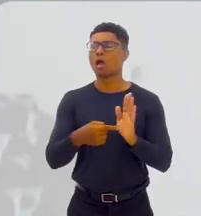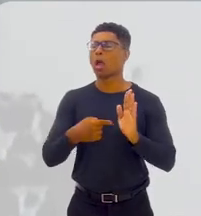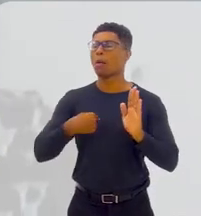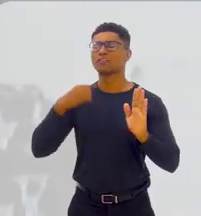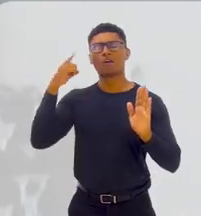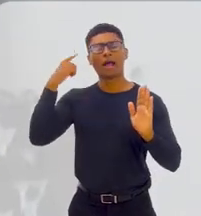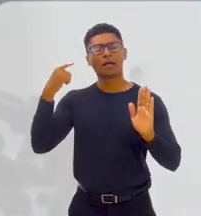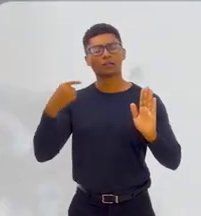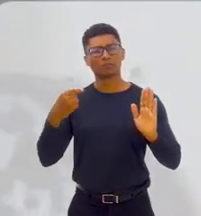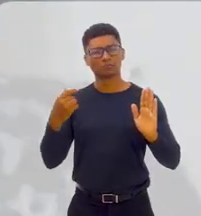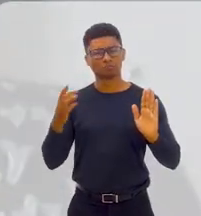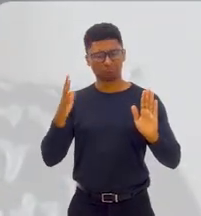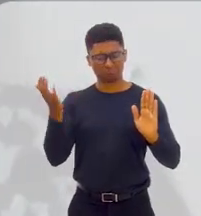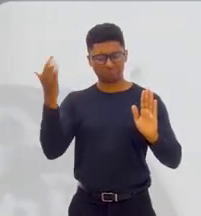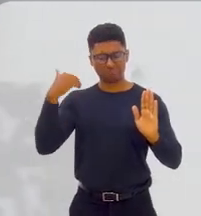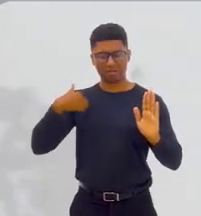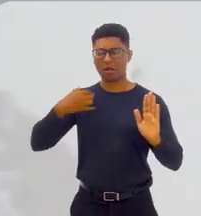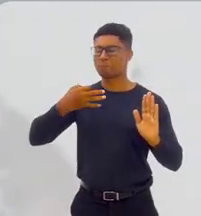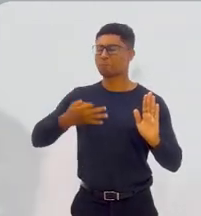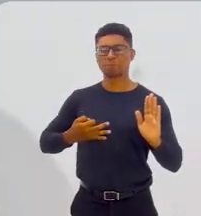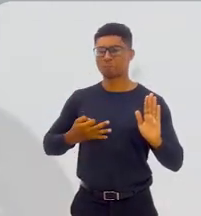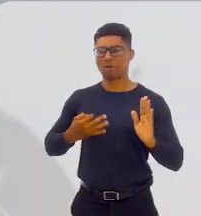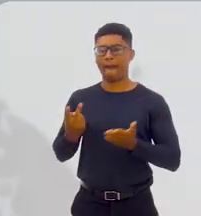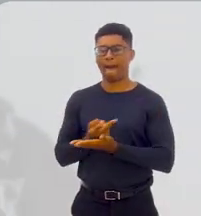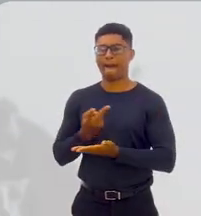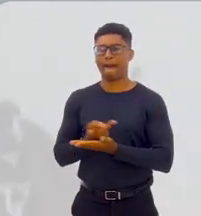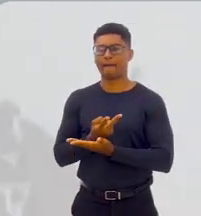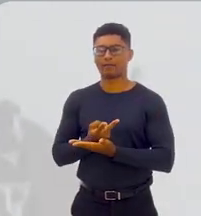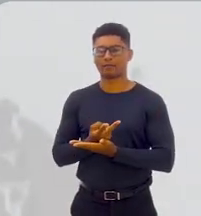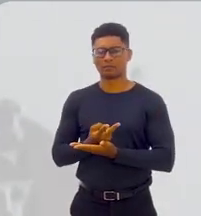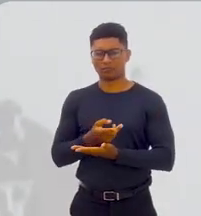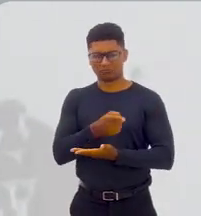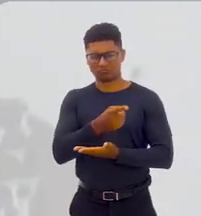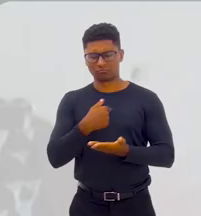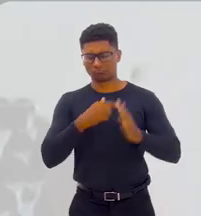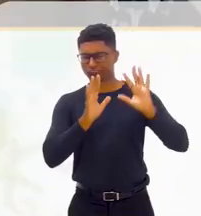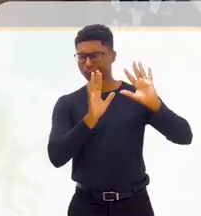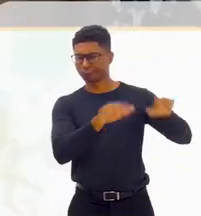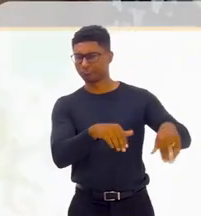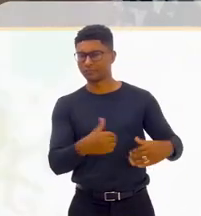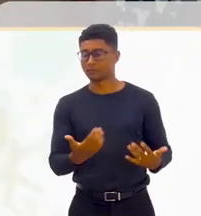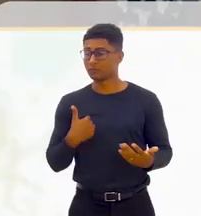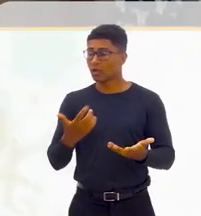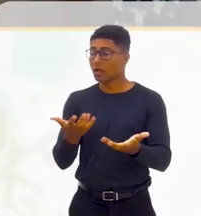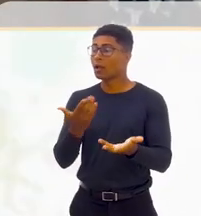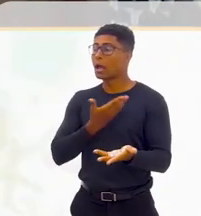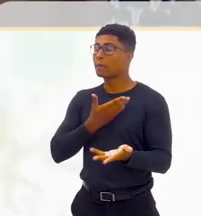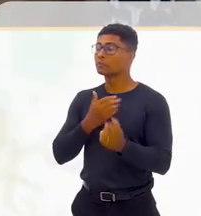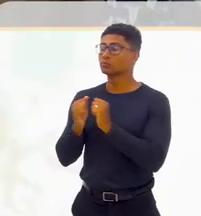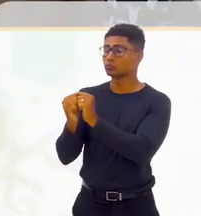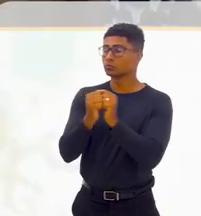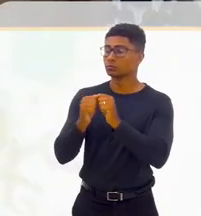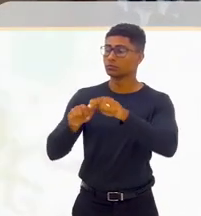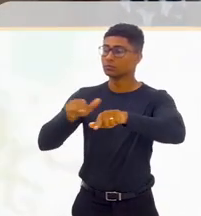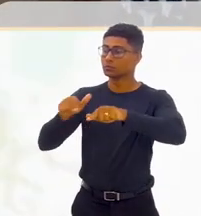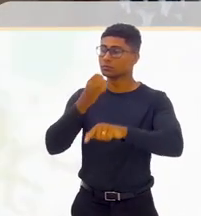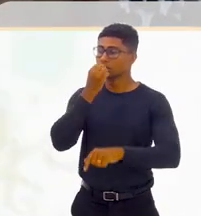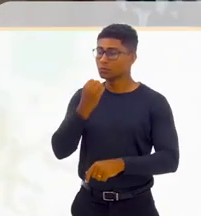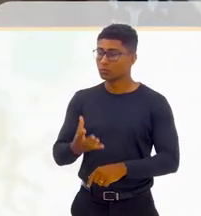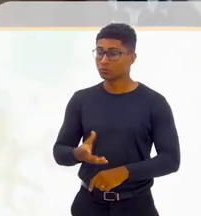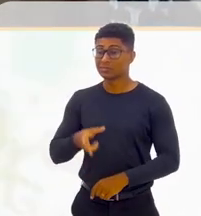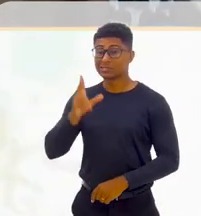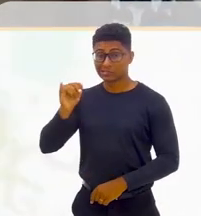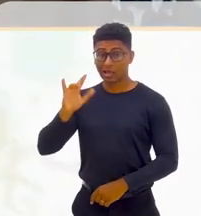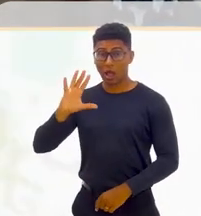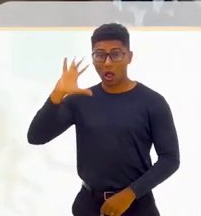pessoas corretas. Mas com esses eu não me importo. Eu me importo com aqueles que estão ao nosso lado ali e que a gente possa fazer um bom trabalho E quando alguém faz alguma coisa errada, a